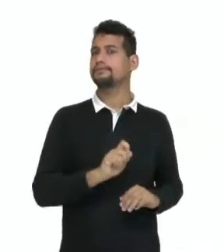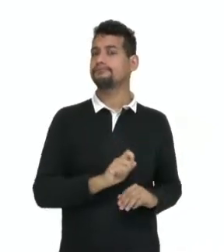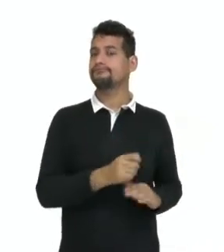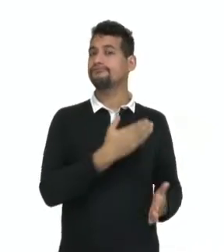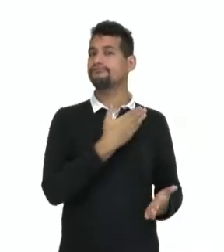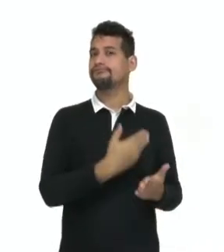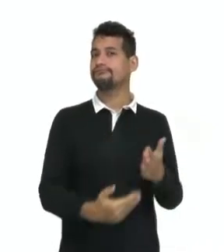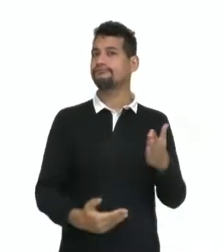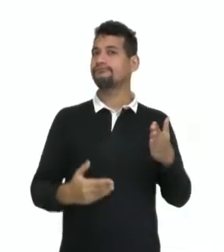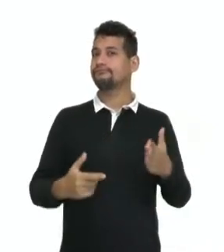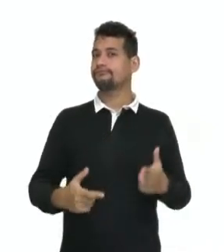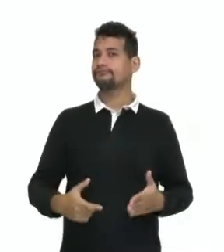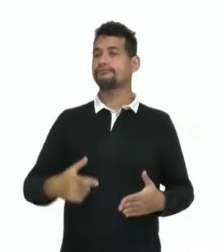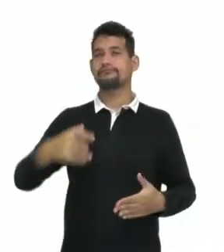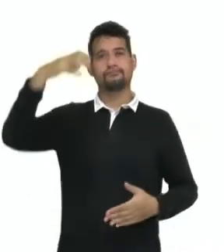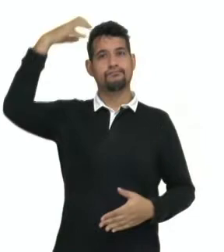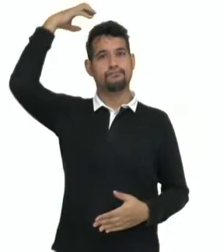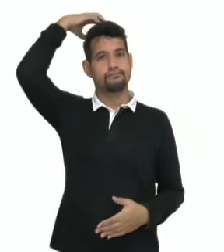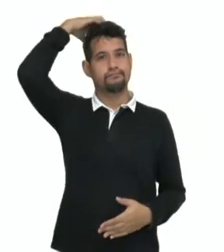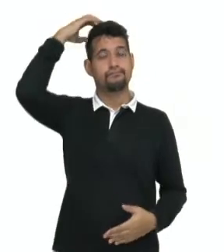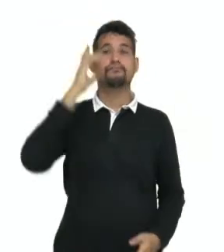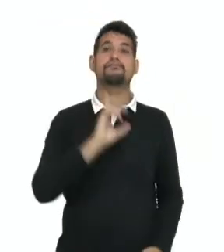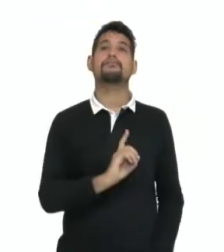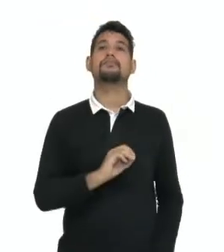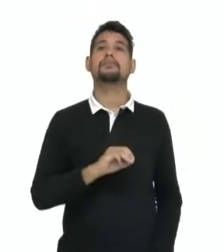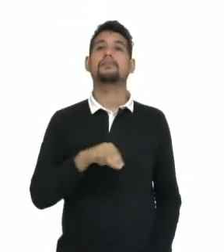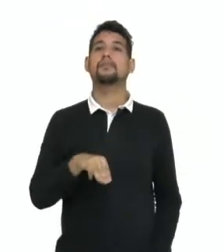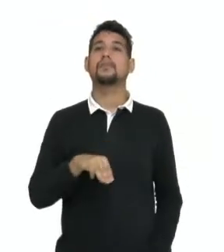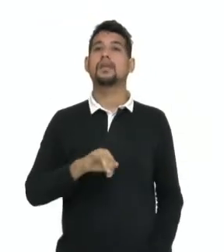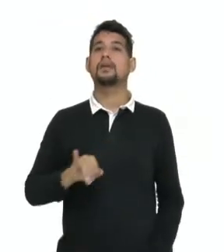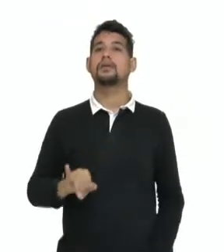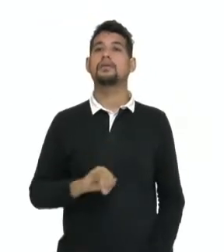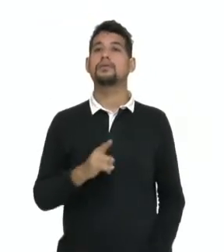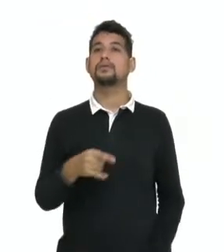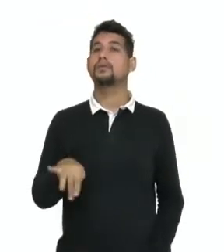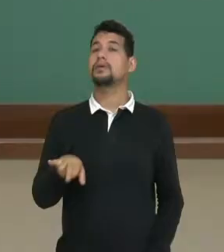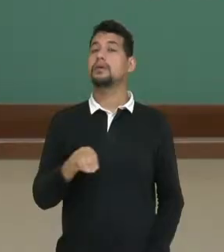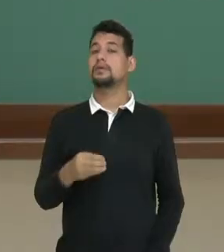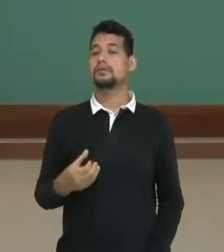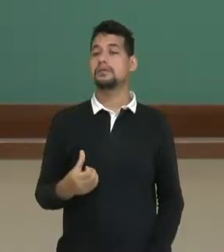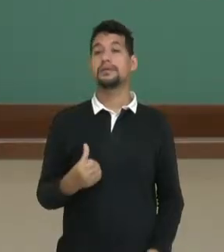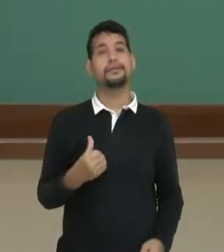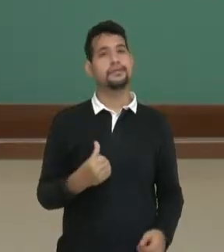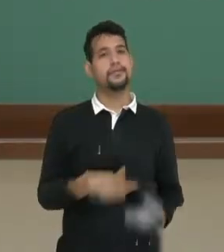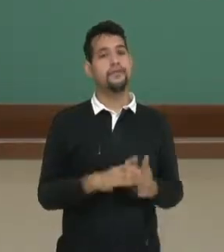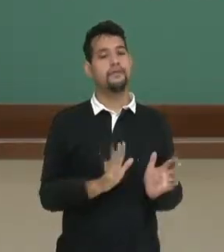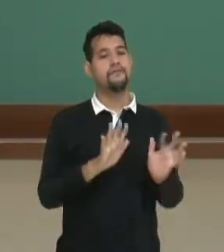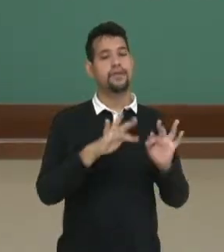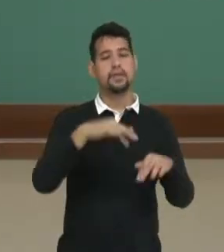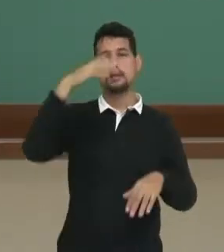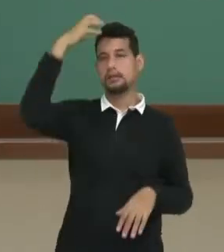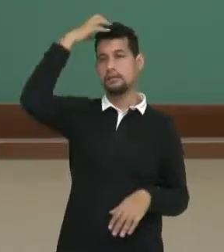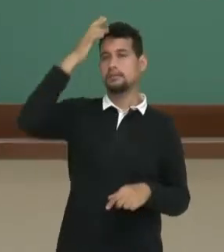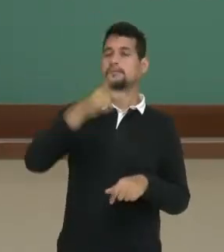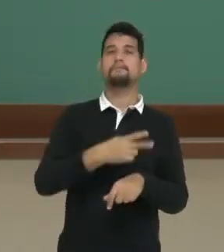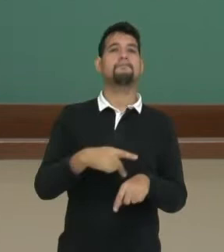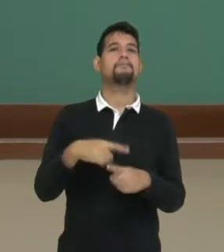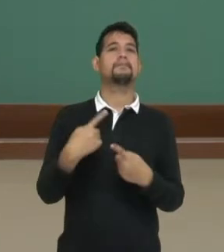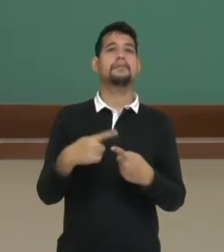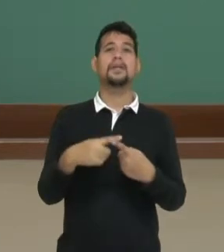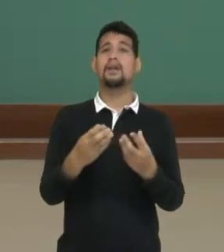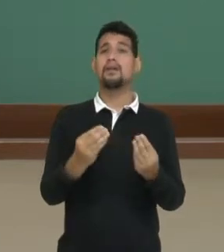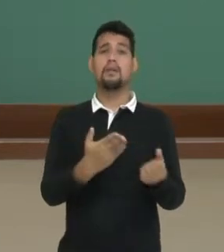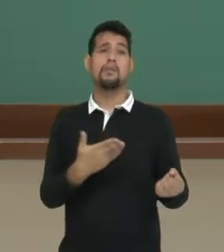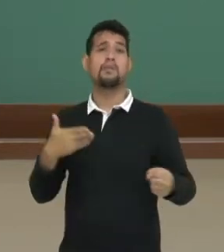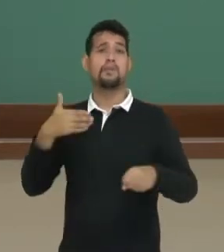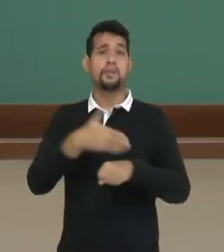da coroa, né, de Dom João VI, bem como o fim da monarquia no país devido às invasões napoleônicas.